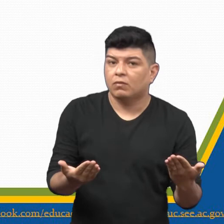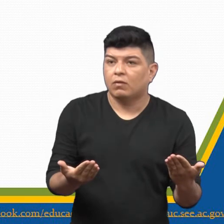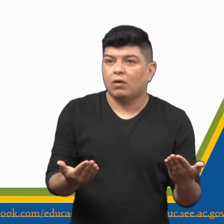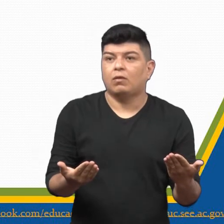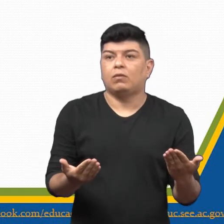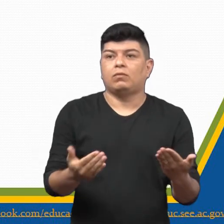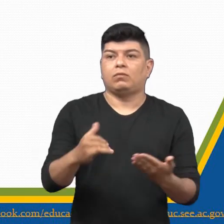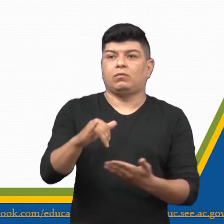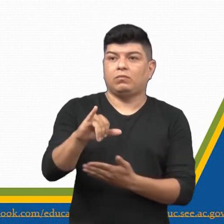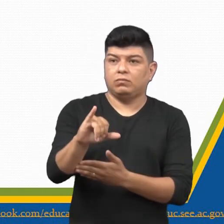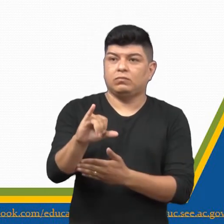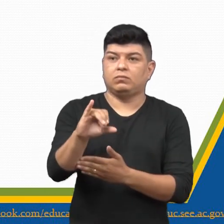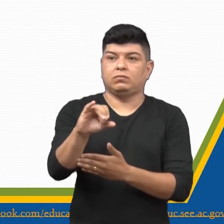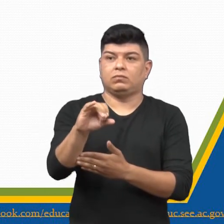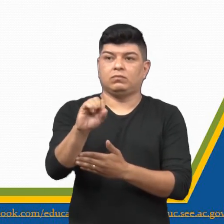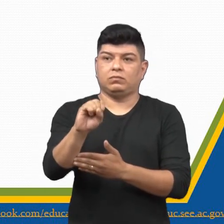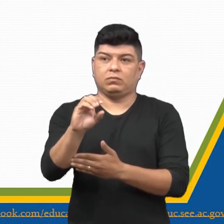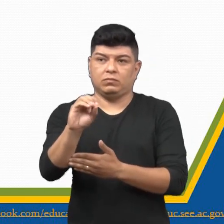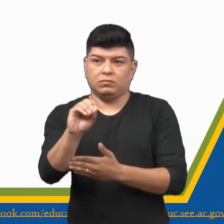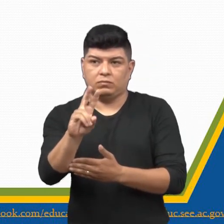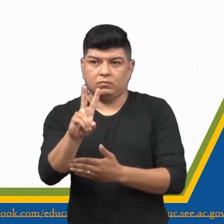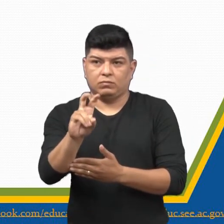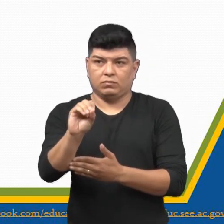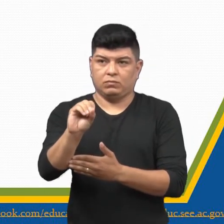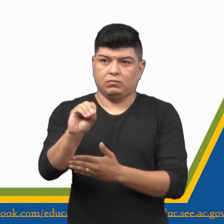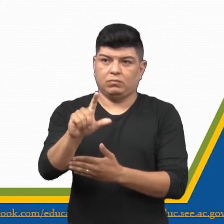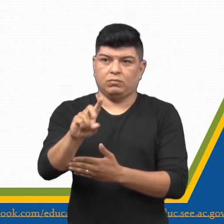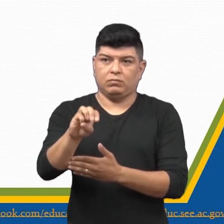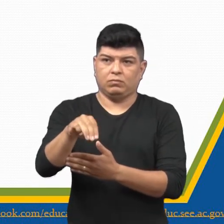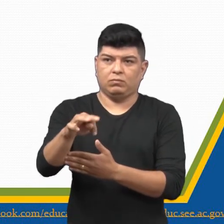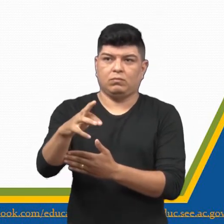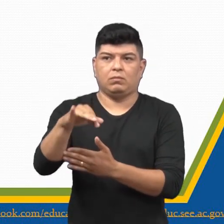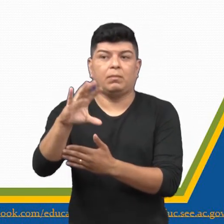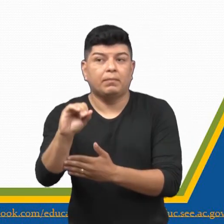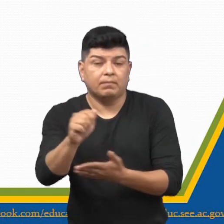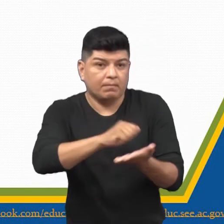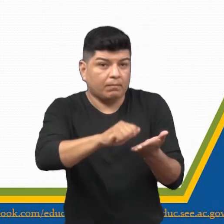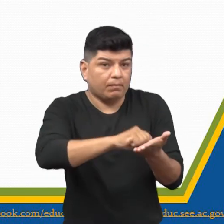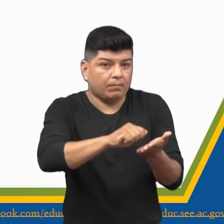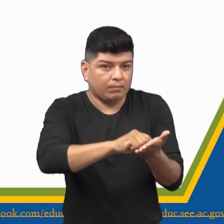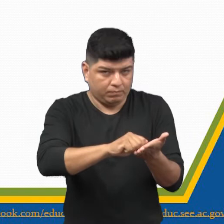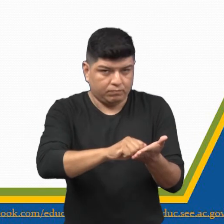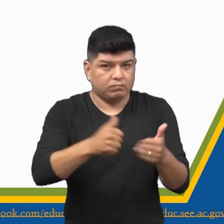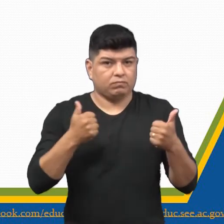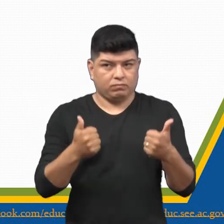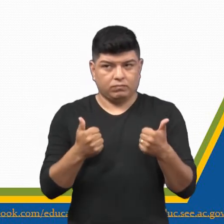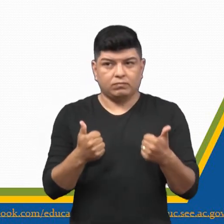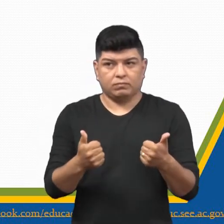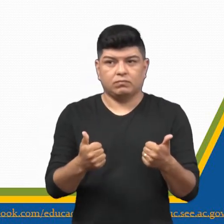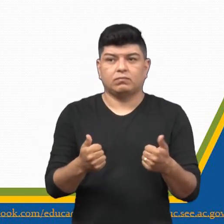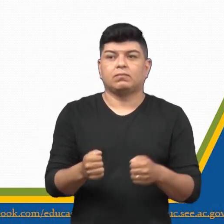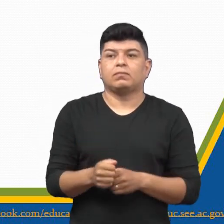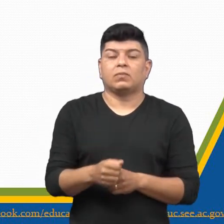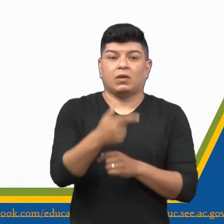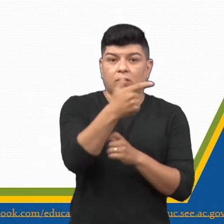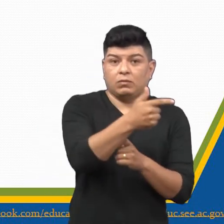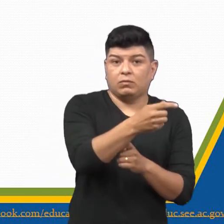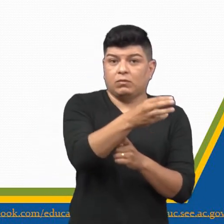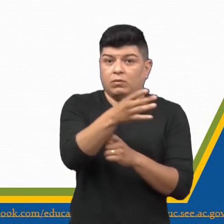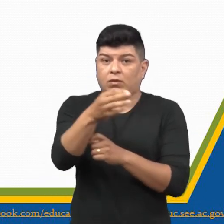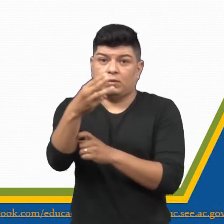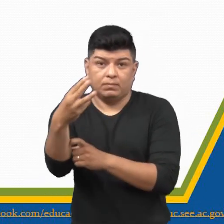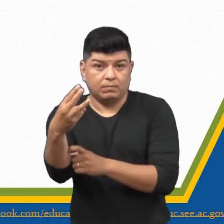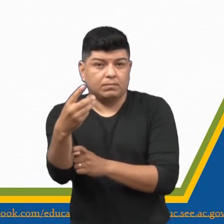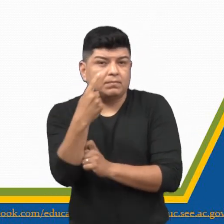Transformação isovolumétrica. Anota aí no seu caderninho. Então, de 1 para 2, isovolumétrica. De 2 para